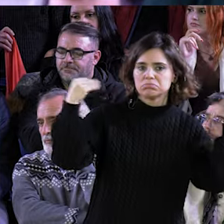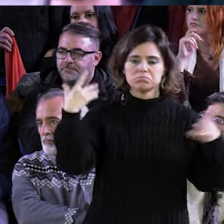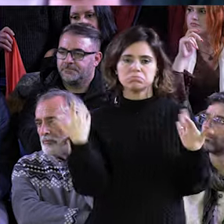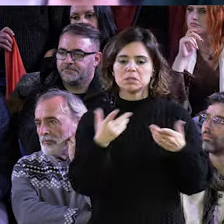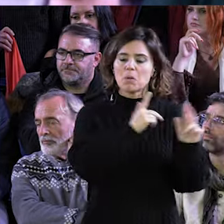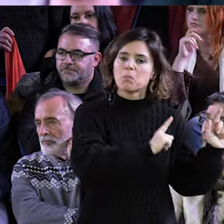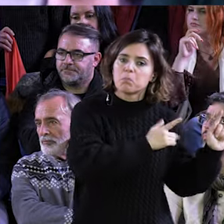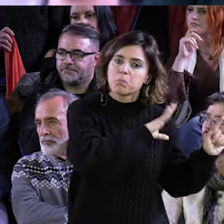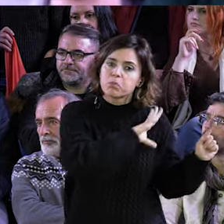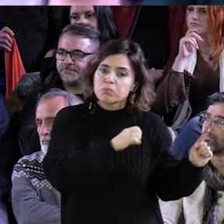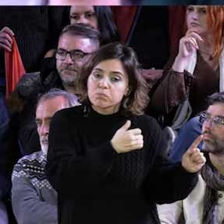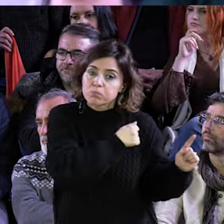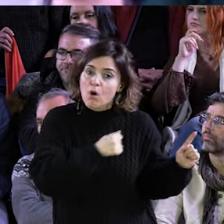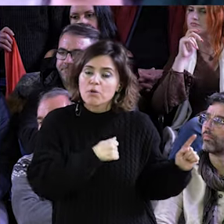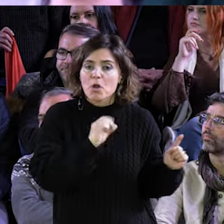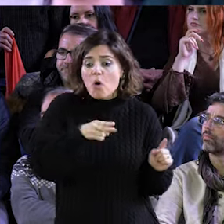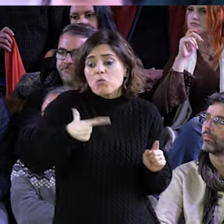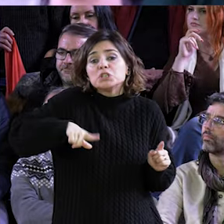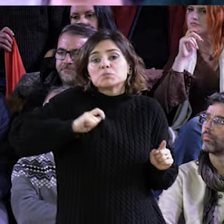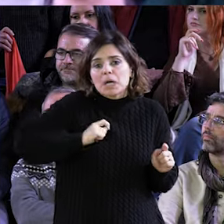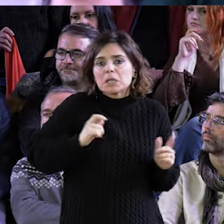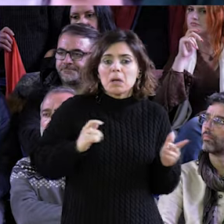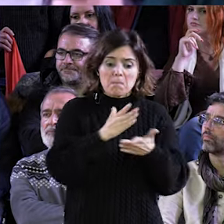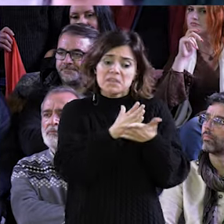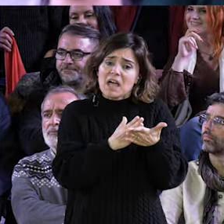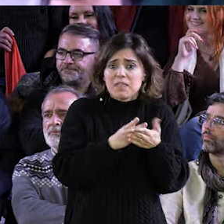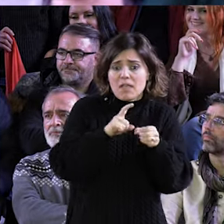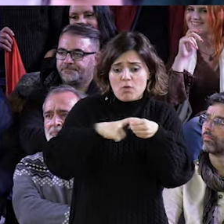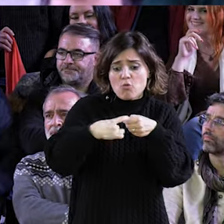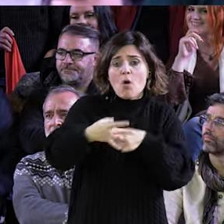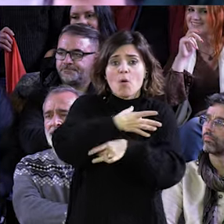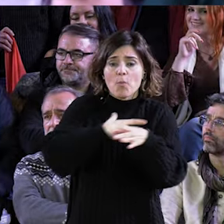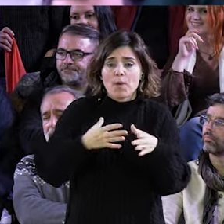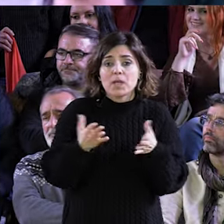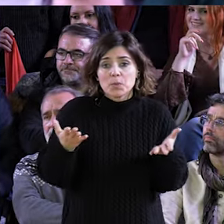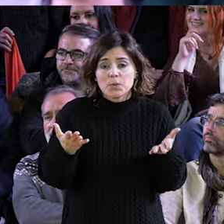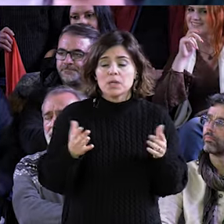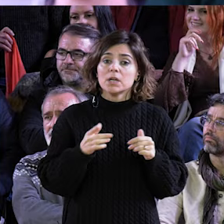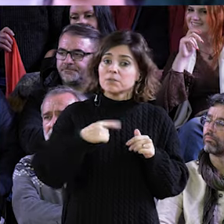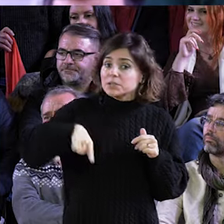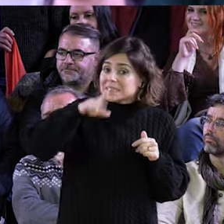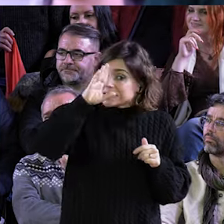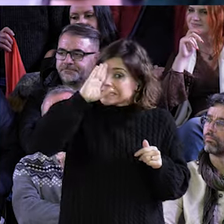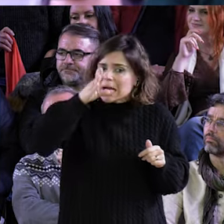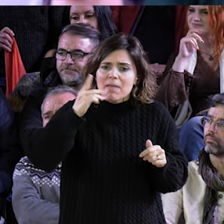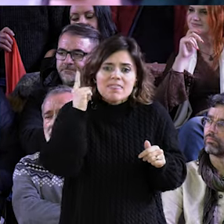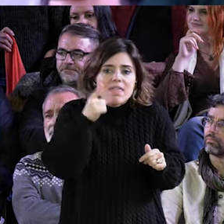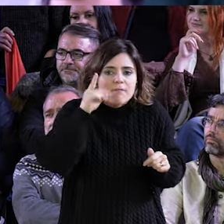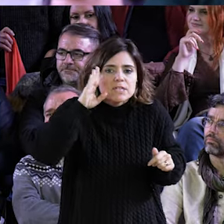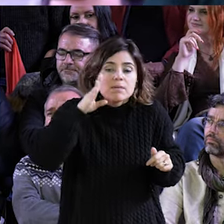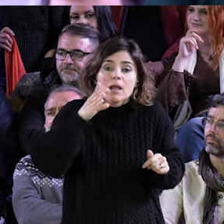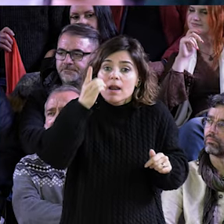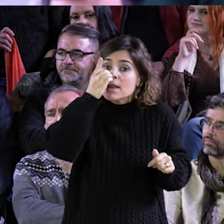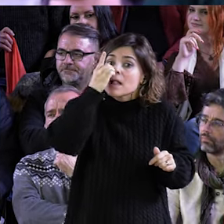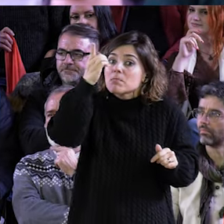no Luxemburgo, na Polónia ou em Espanha. Por exemplo, meia Europa, meia União Europeia, não é? Sabem, aliás, e têm que saber que na Alemanha até há